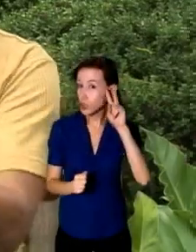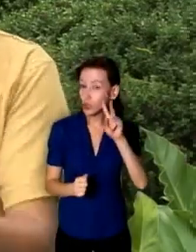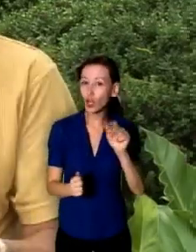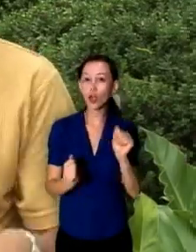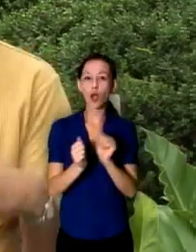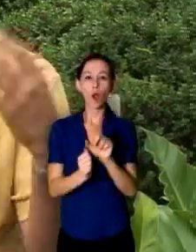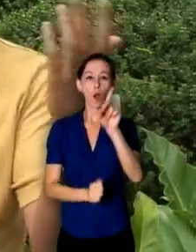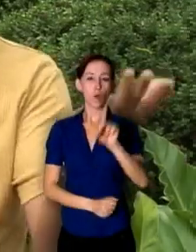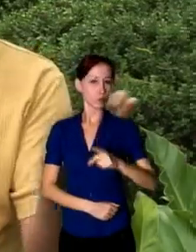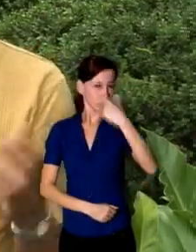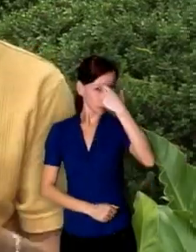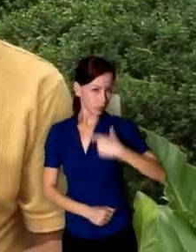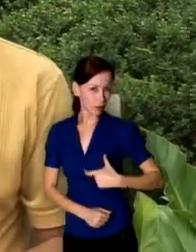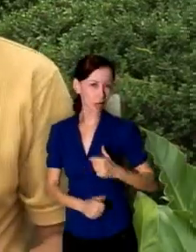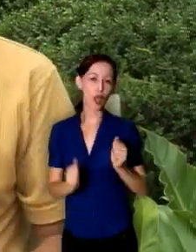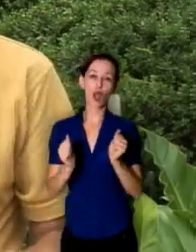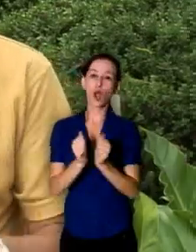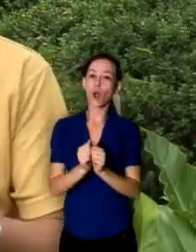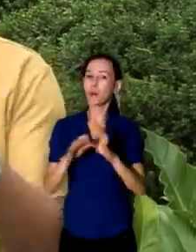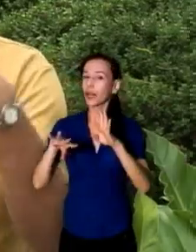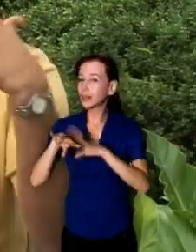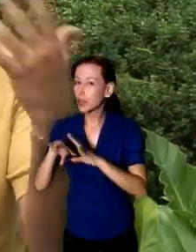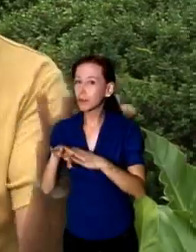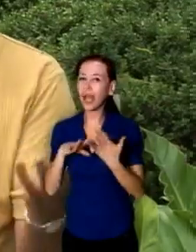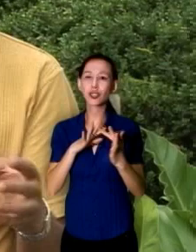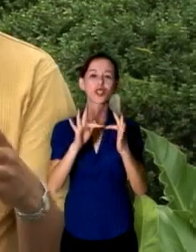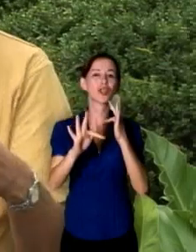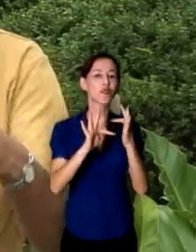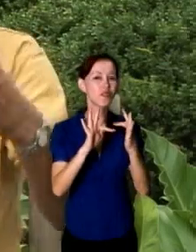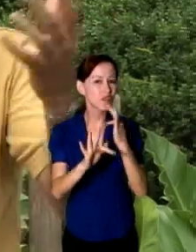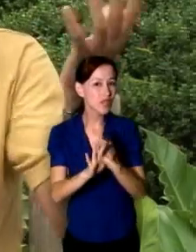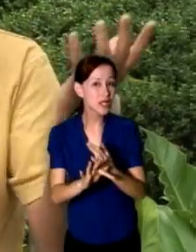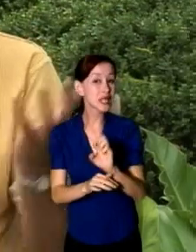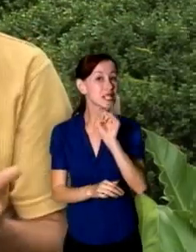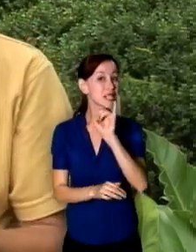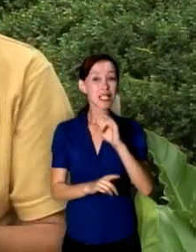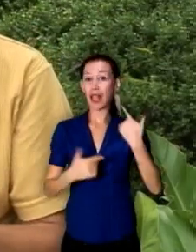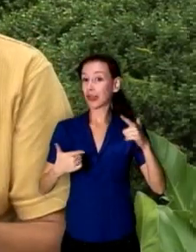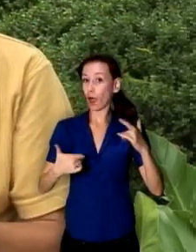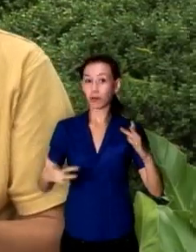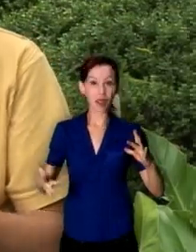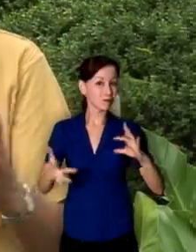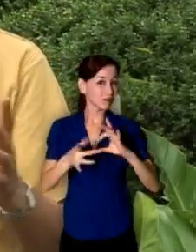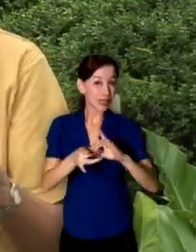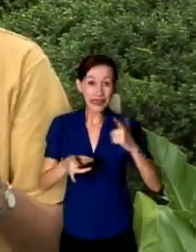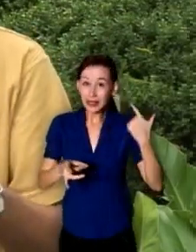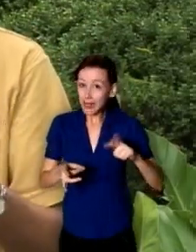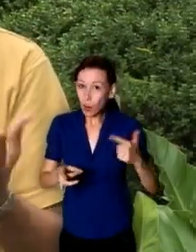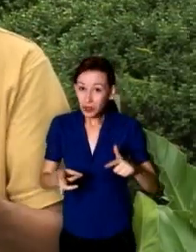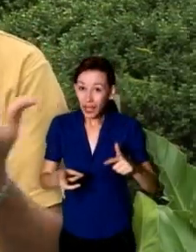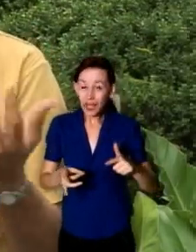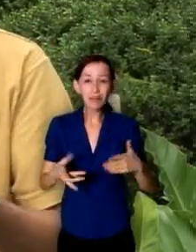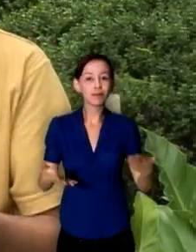com cidadania, com civismo, com matemática, com física, se isso não estiver interligado, isso fica meio